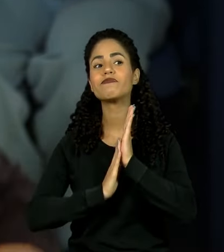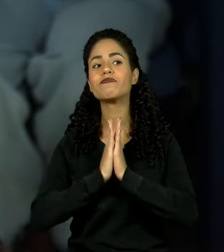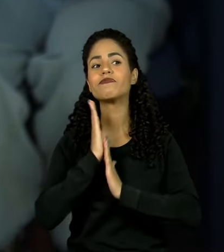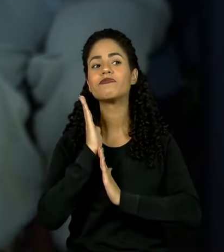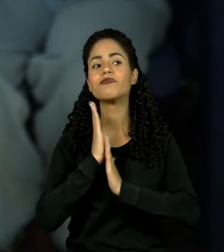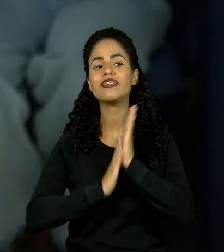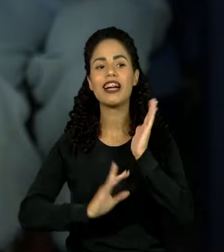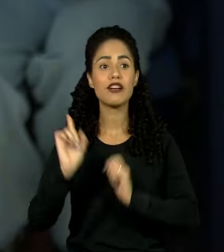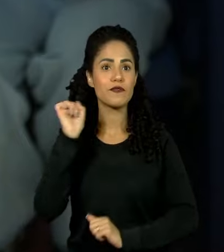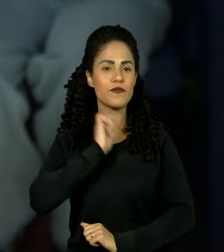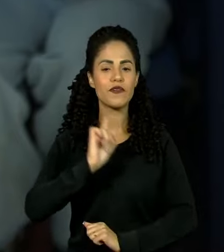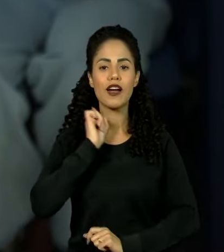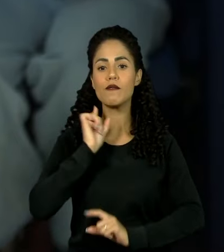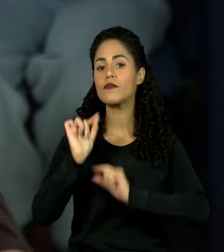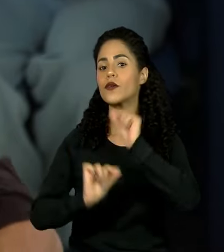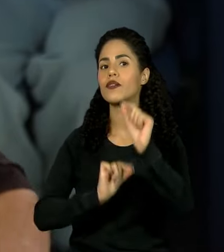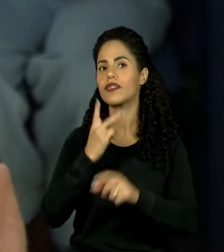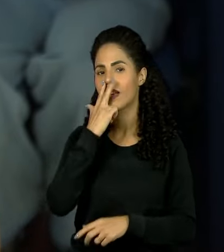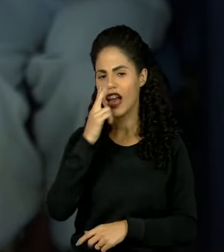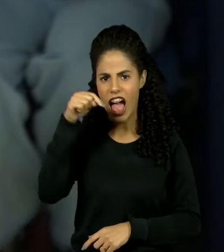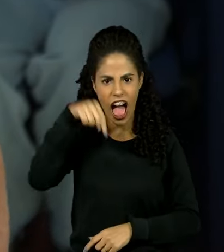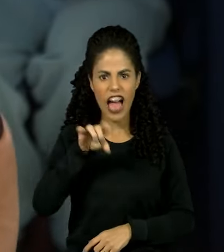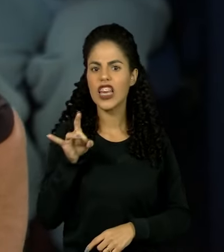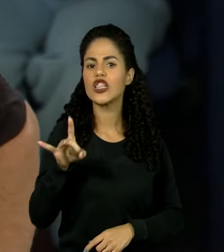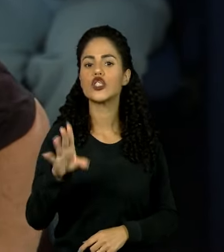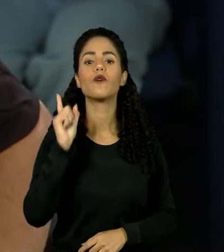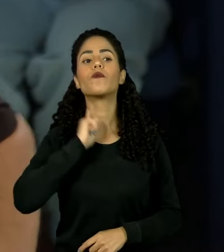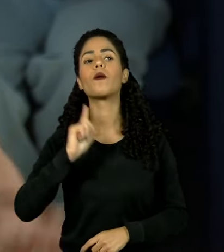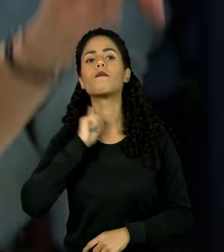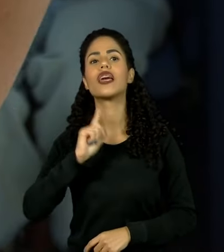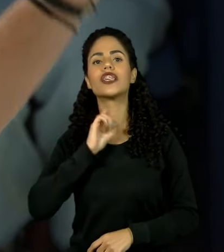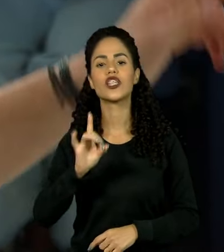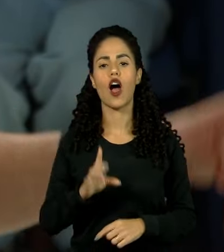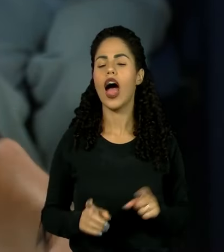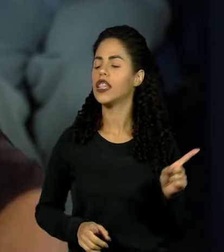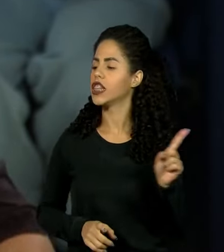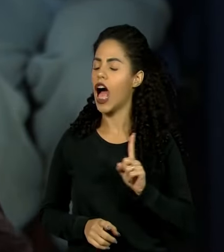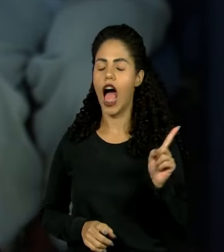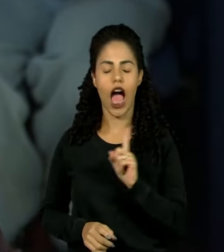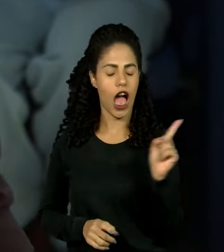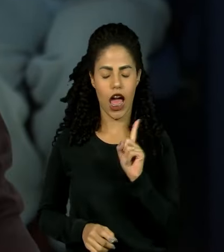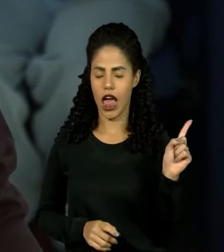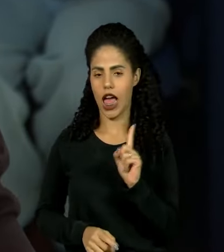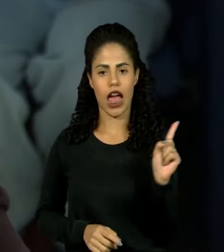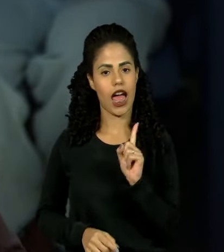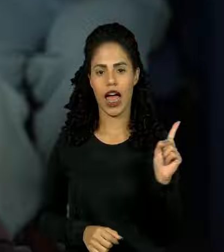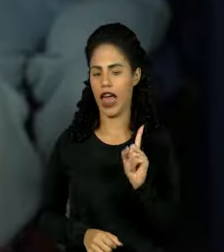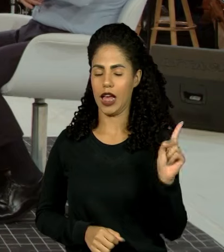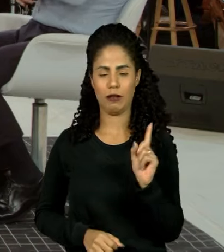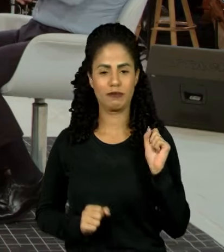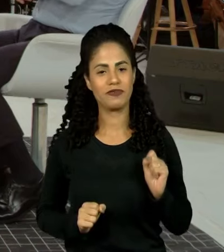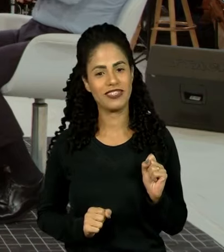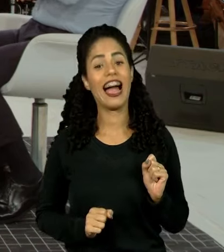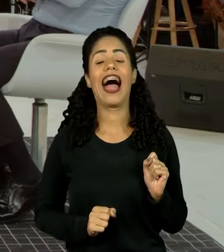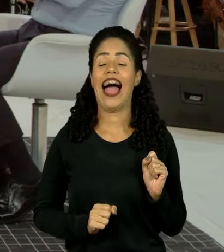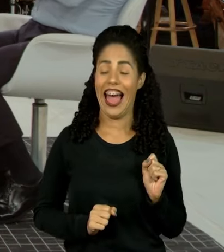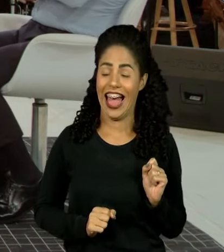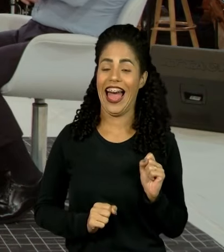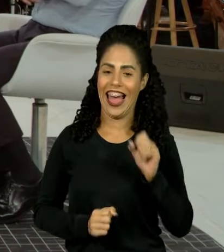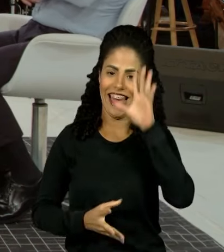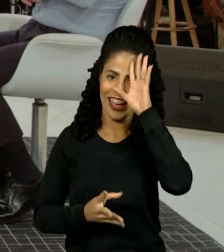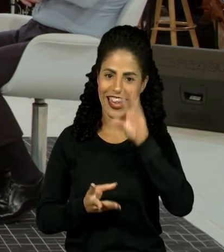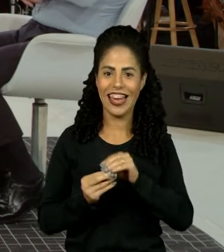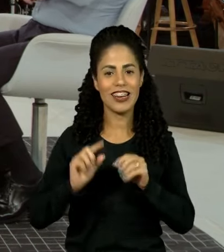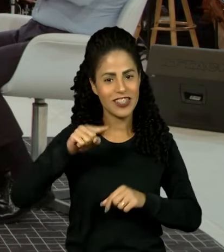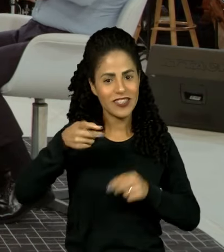Flamengo vamos ver o que que ele acha só tem flamenguista aqui ou não não não não não vamos falar um pouco mais